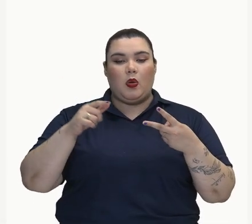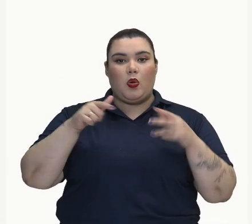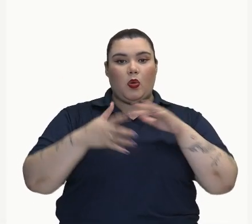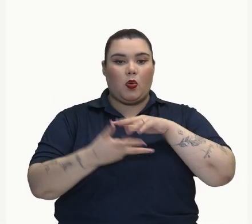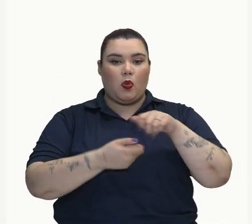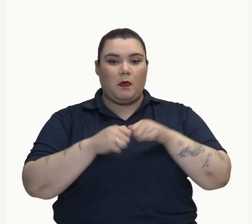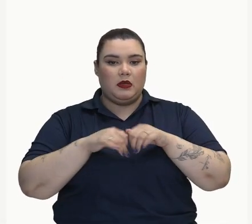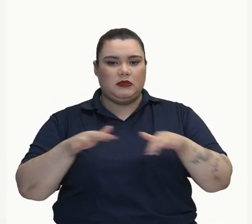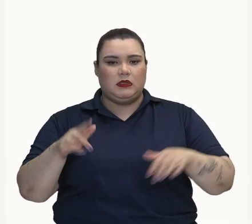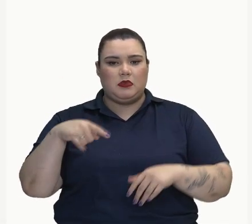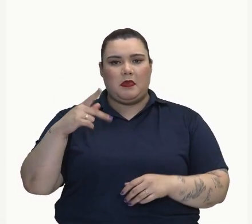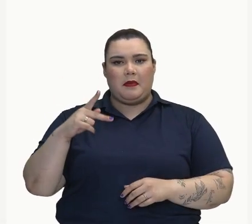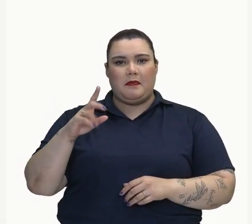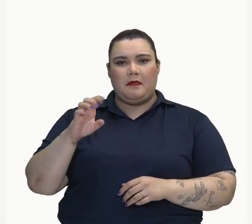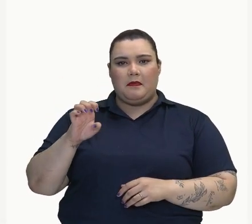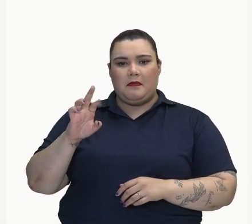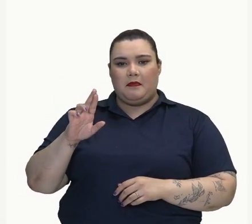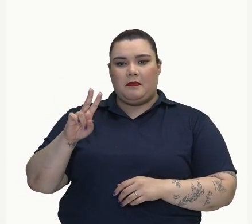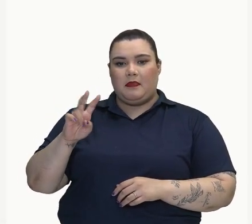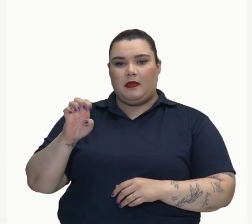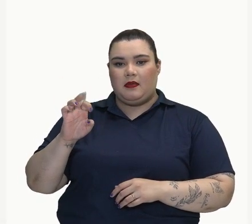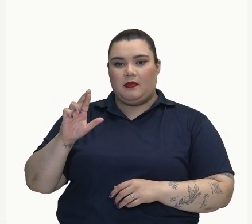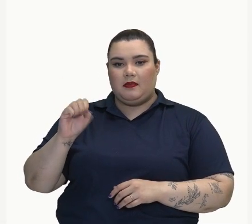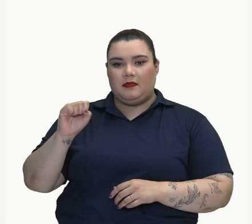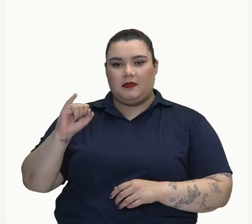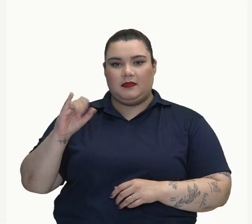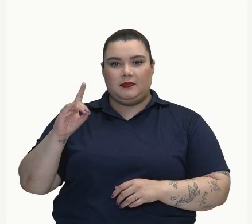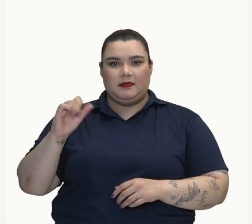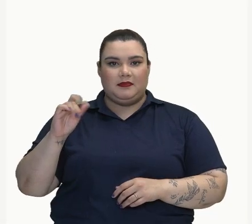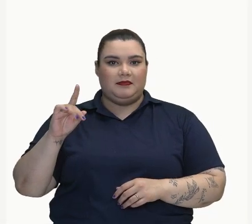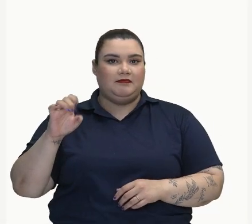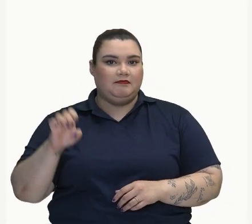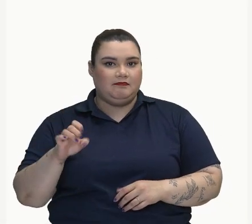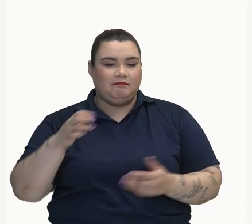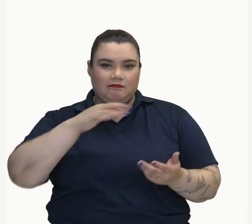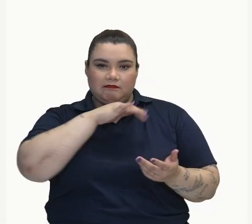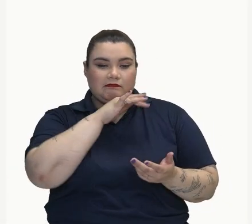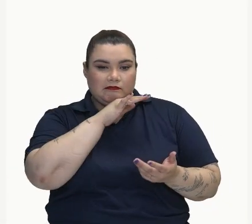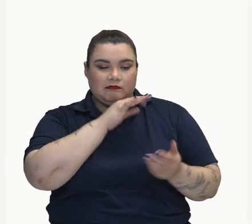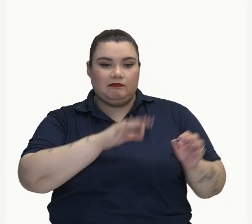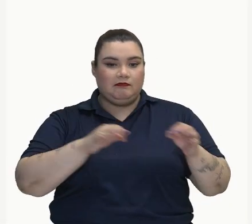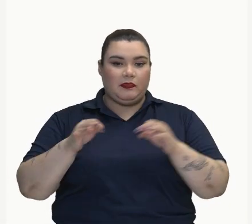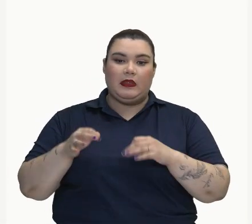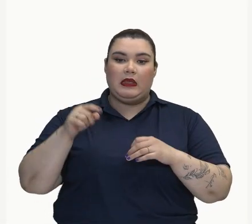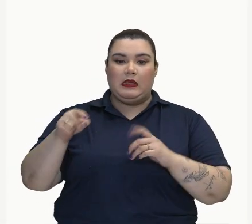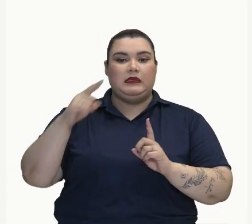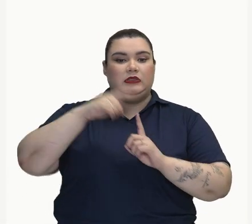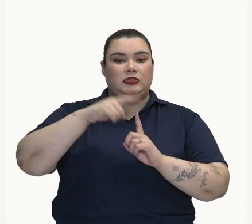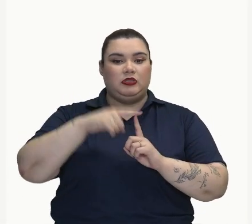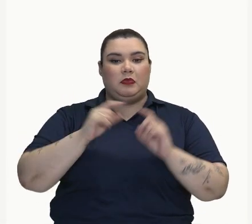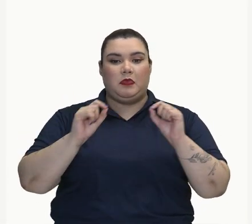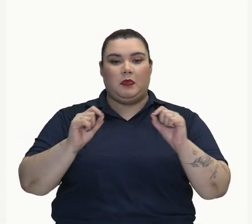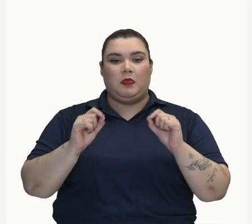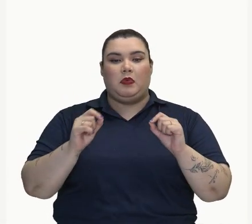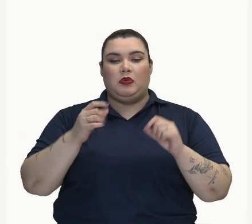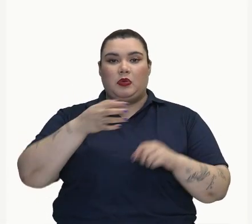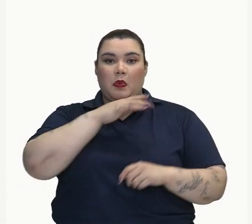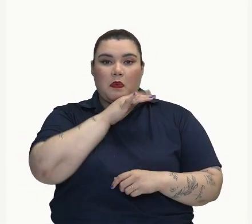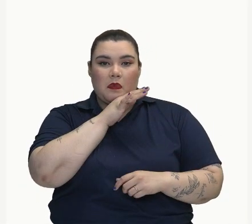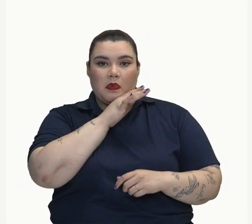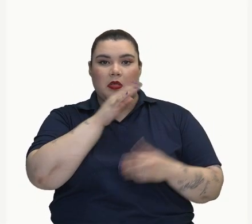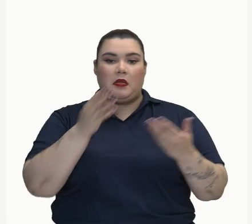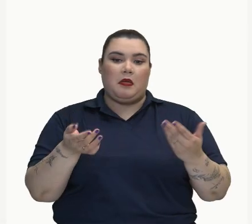como perversidade, a gente coloca, ou melhor dizendo, Milton Santos, ele mostra que a globalização ela pode ser cruel. As